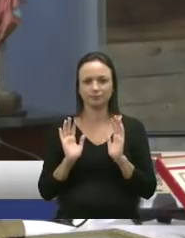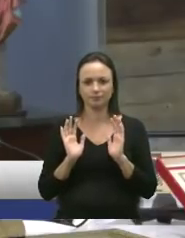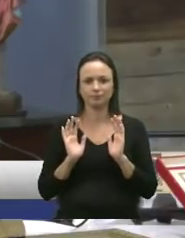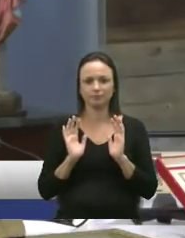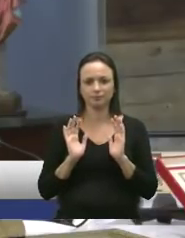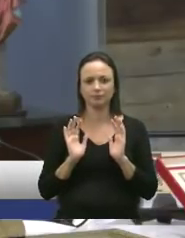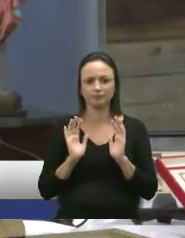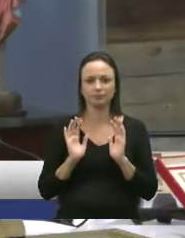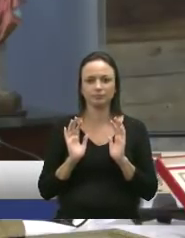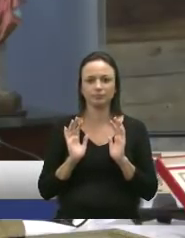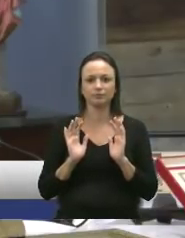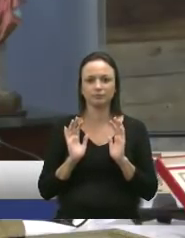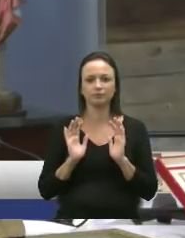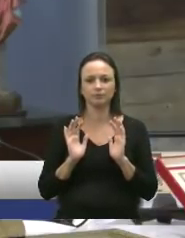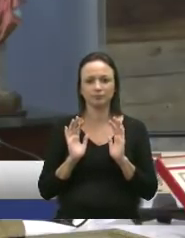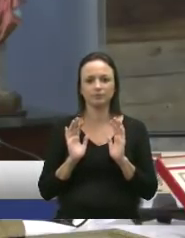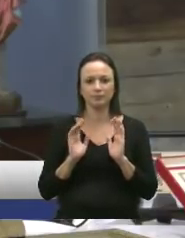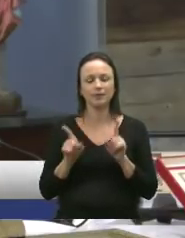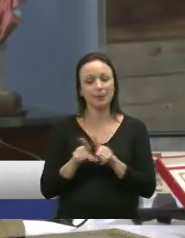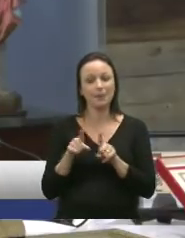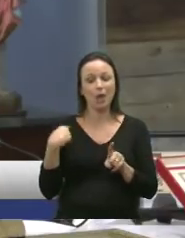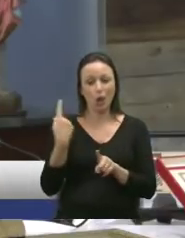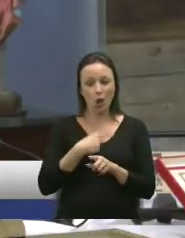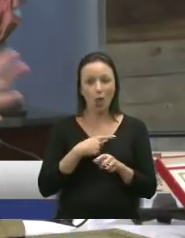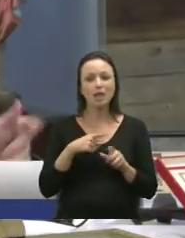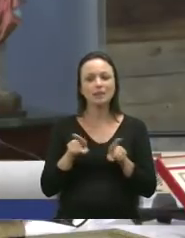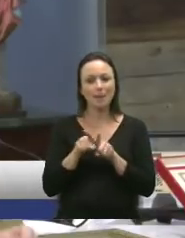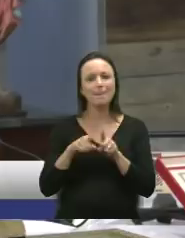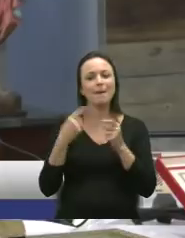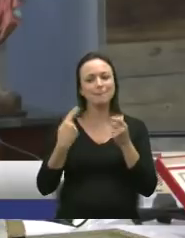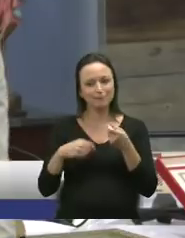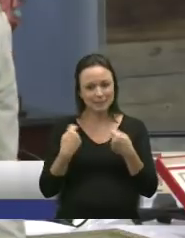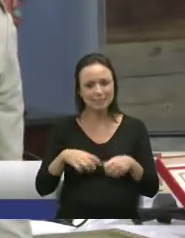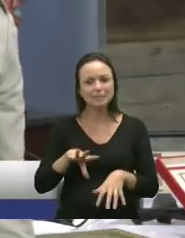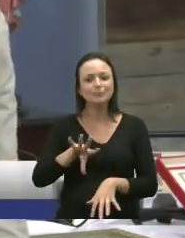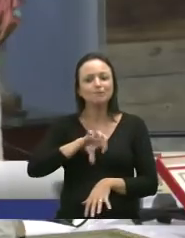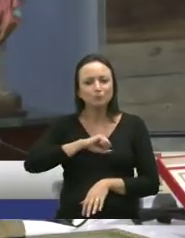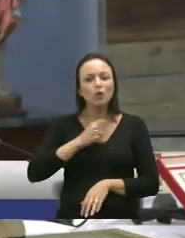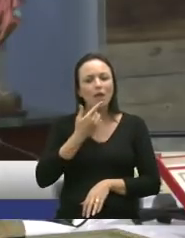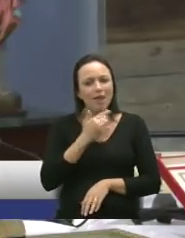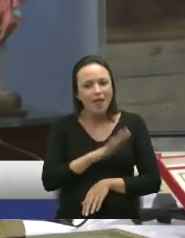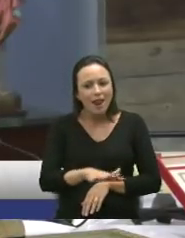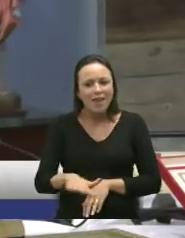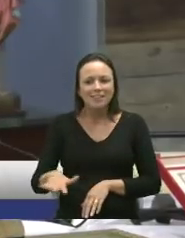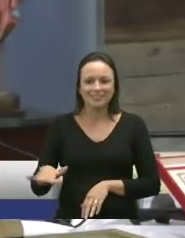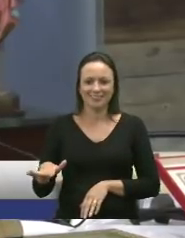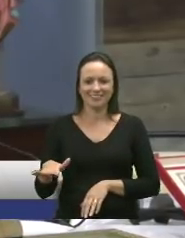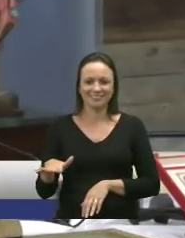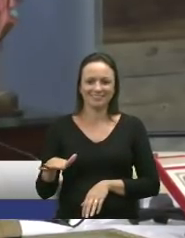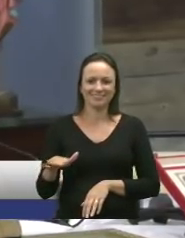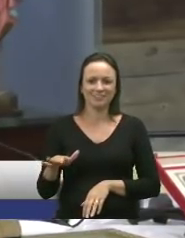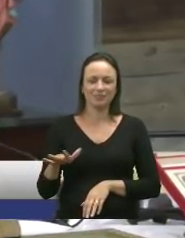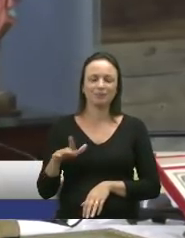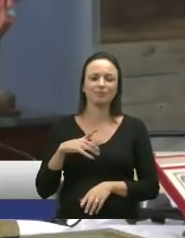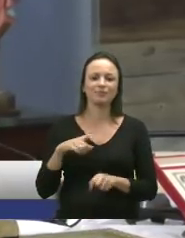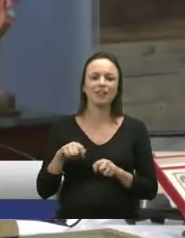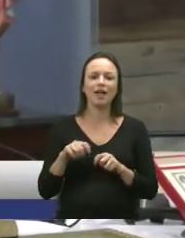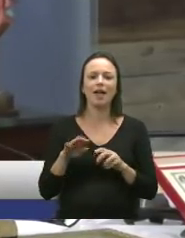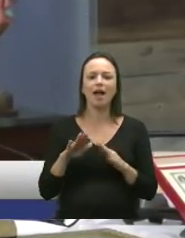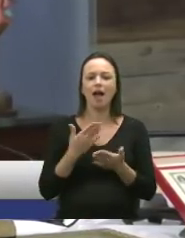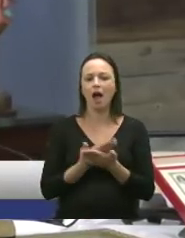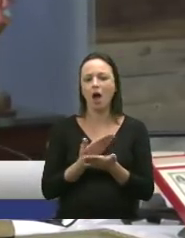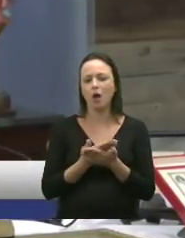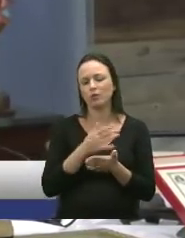vamos ser mais crianças também. Né? Como tem um amigo meu que às vezes faz em aula, que é do tipo assim, ele